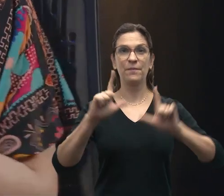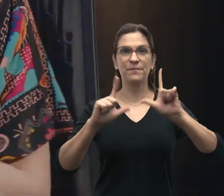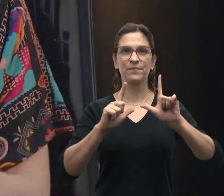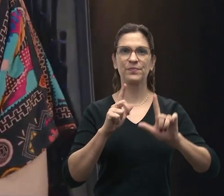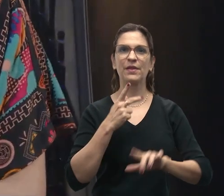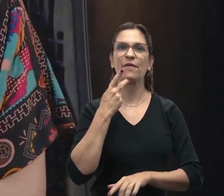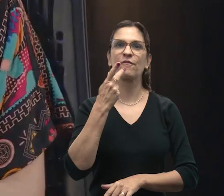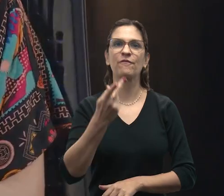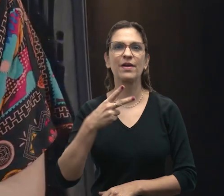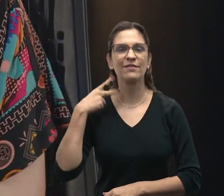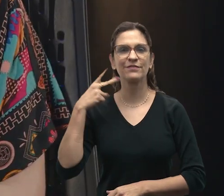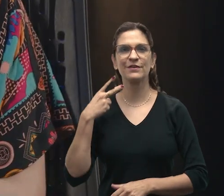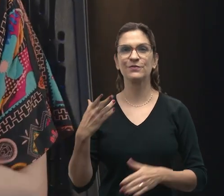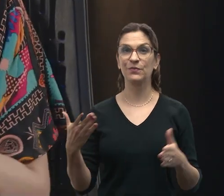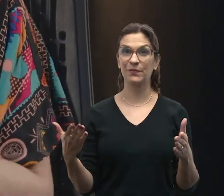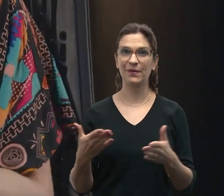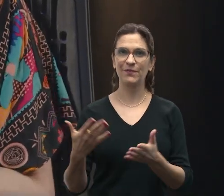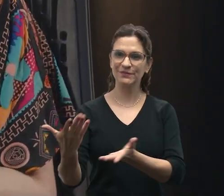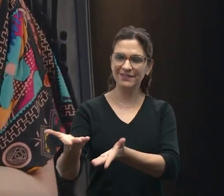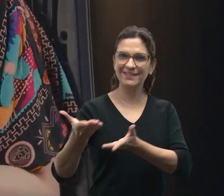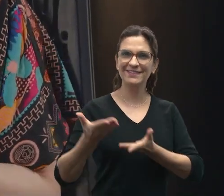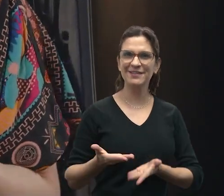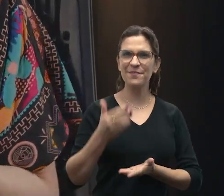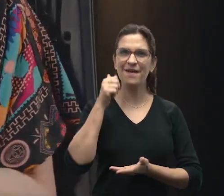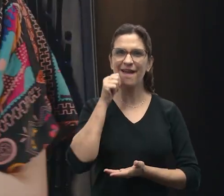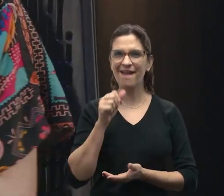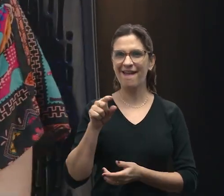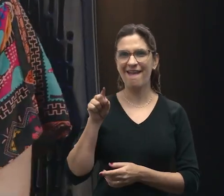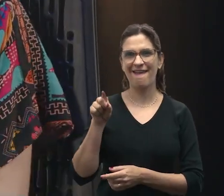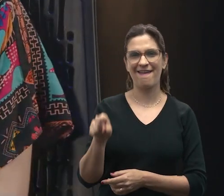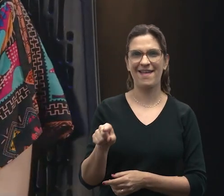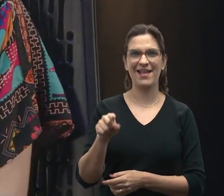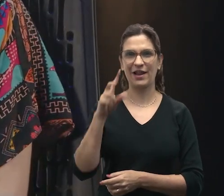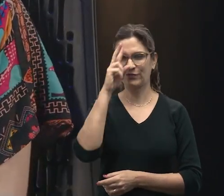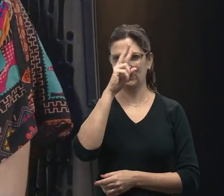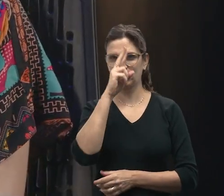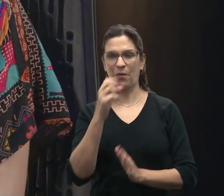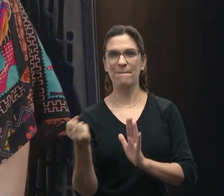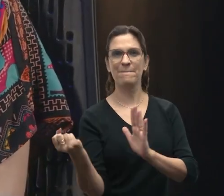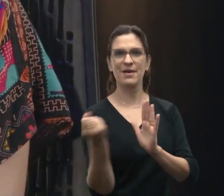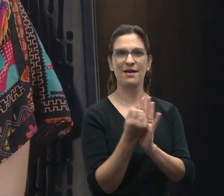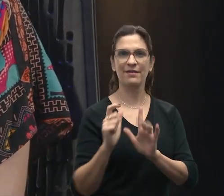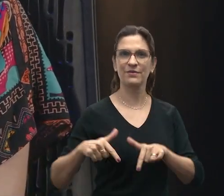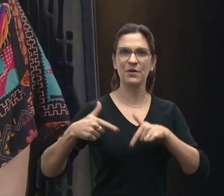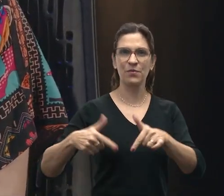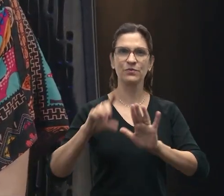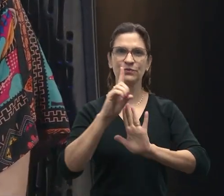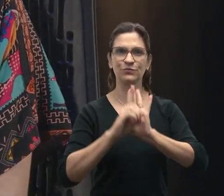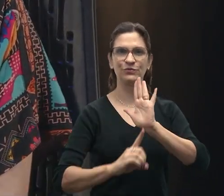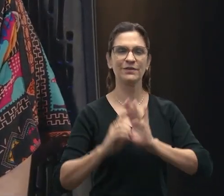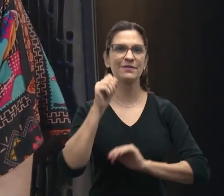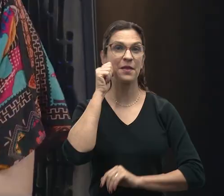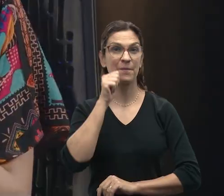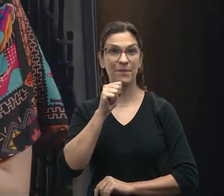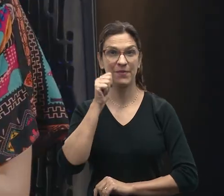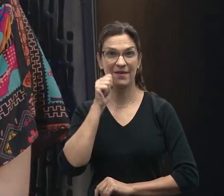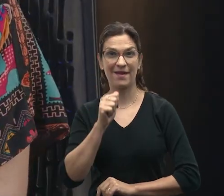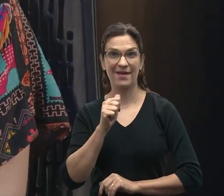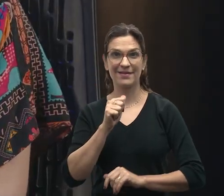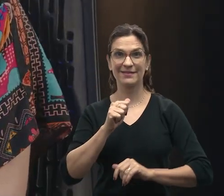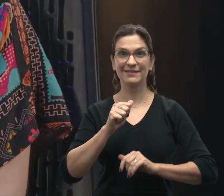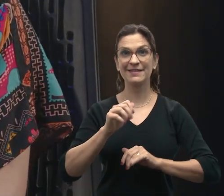No Fala Vereadora de hoje, eu recebo ela, que tem sua história marcada pela luta dos direitos das mulheres e